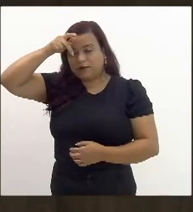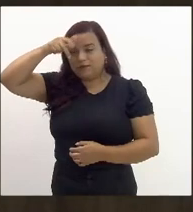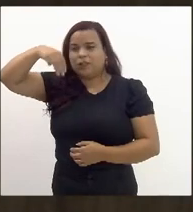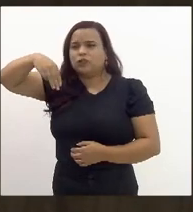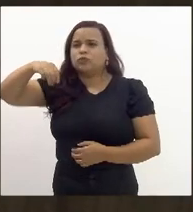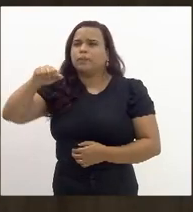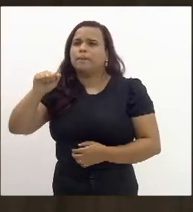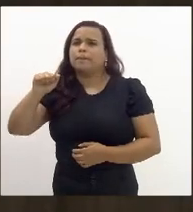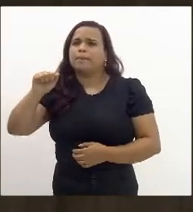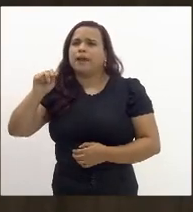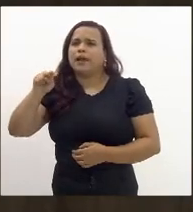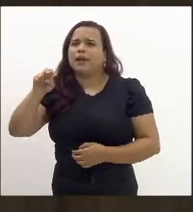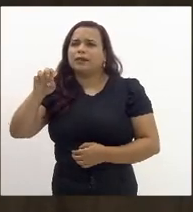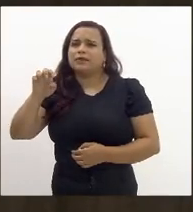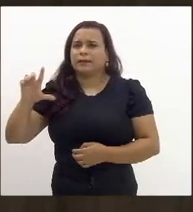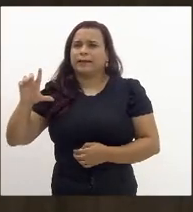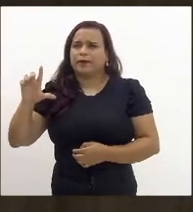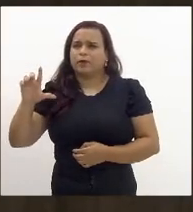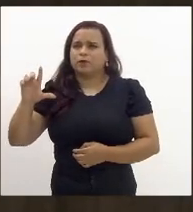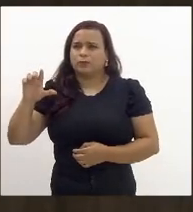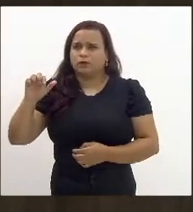esses grandes amigos que eu tenho lá,